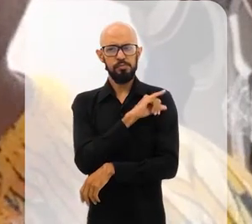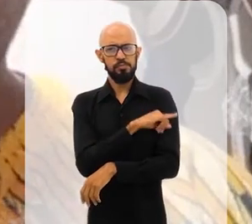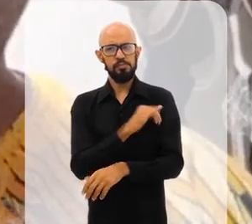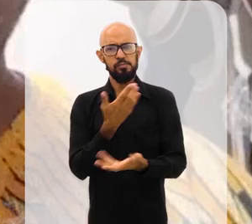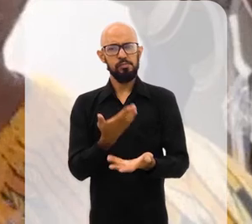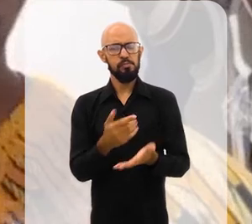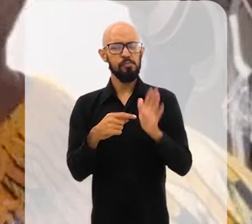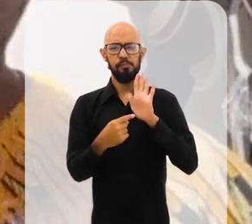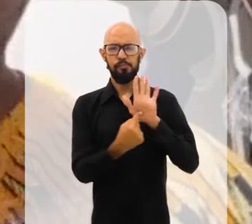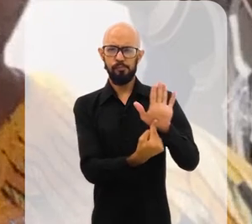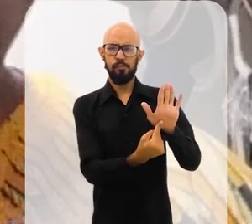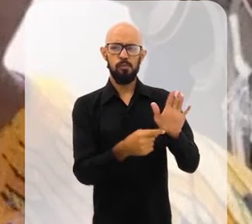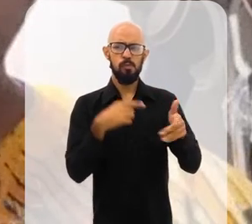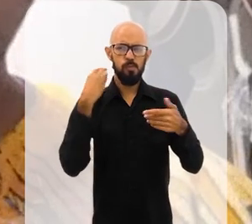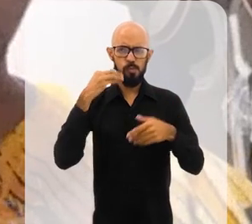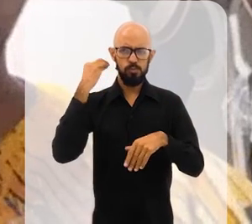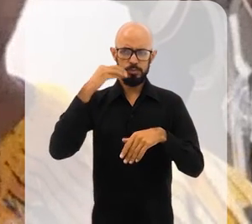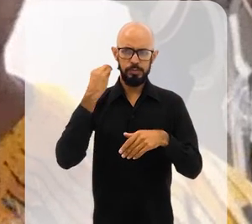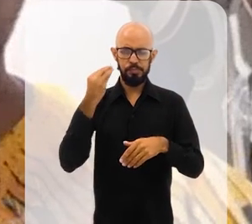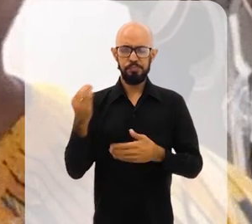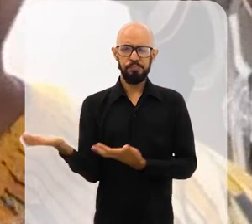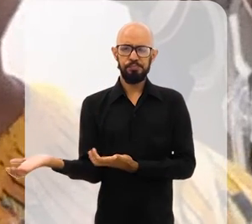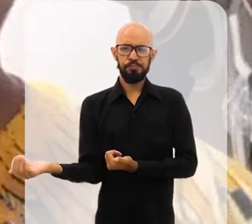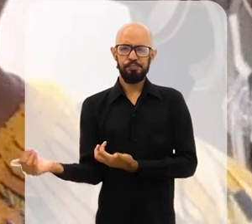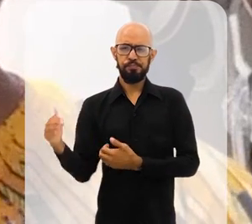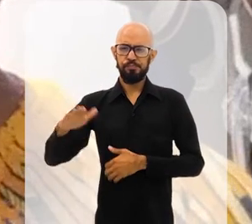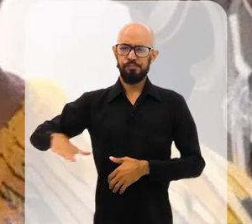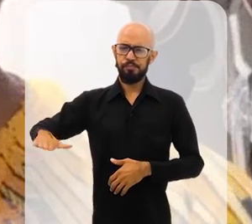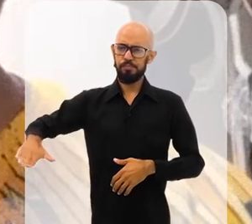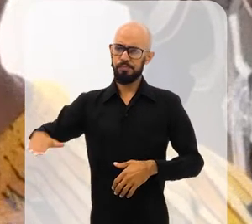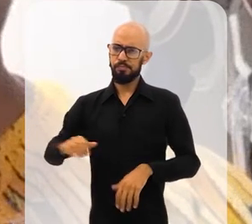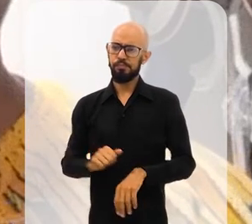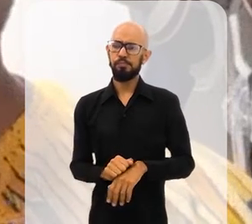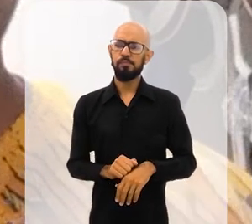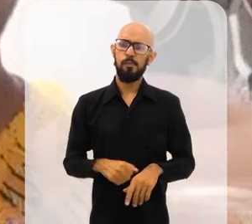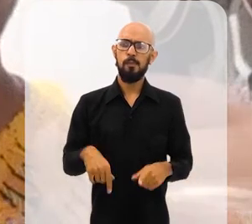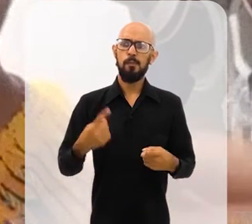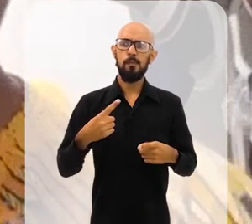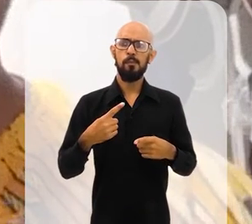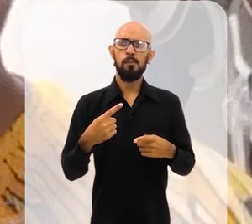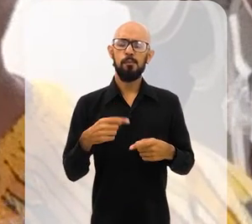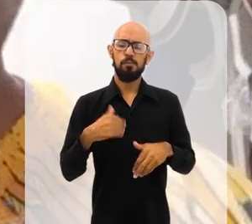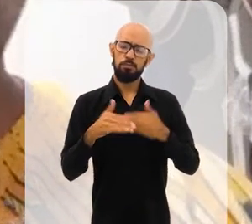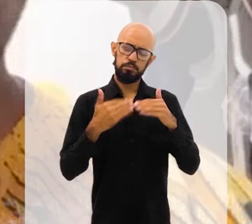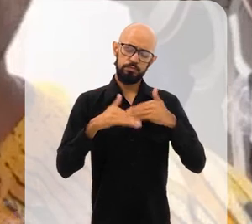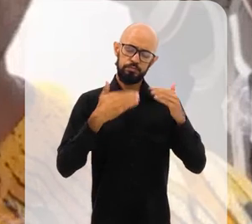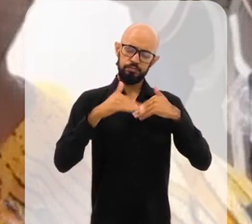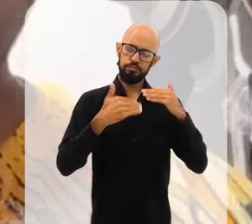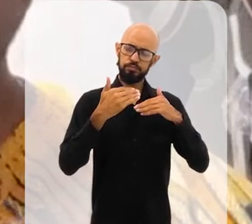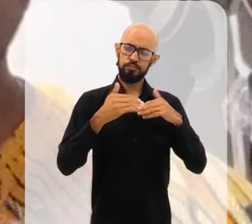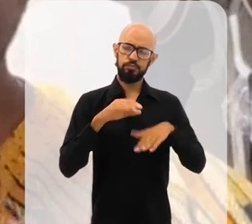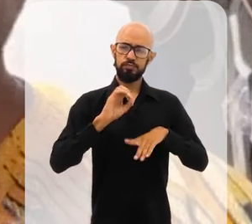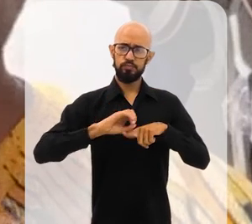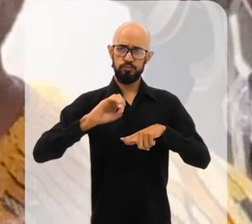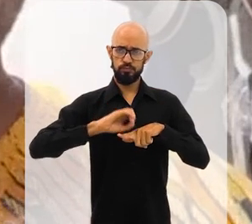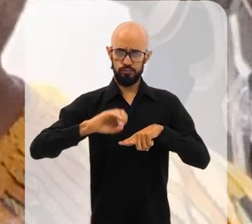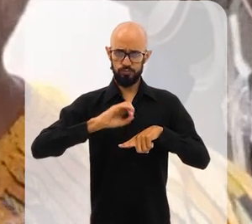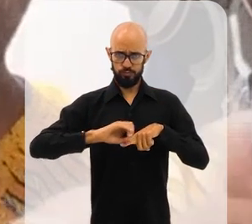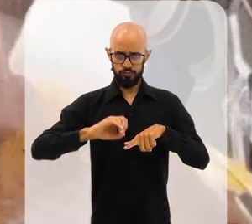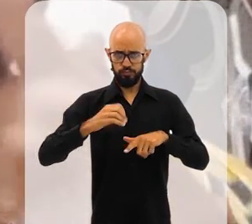dessa experiência para os adolescentes de Queimados. E desenvolvendo um processo de